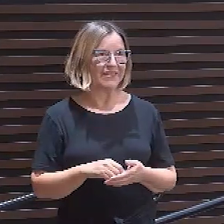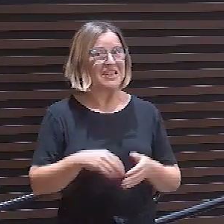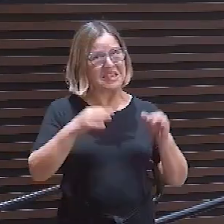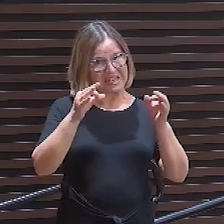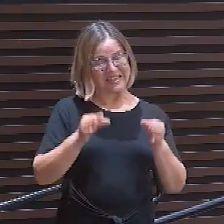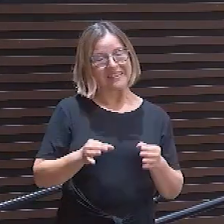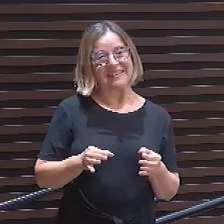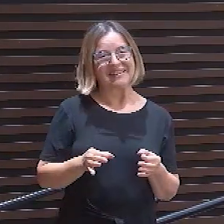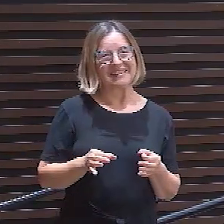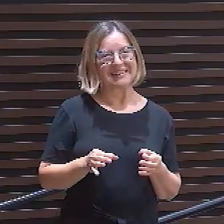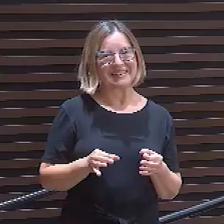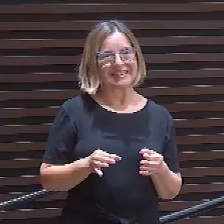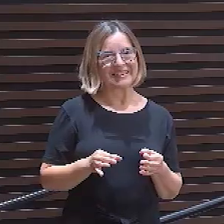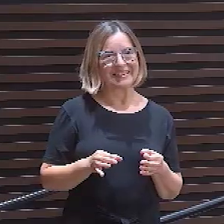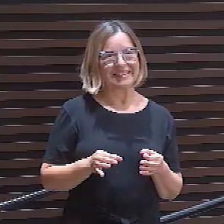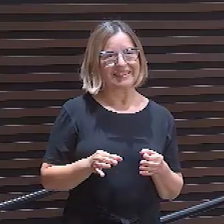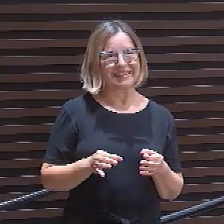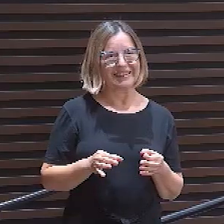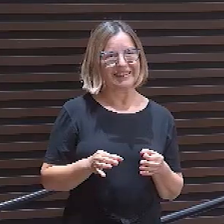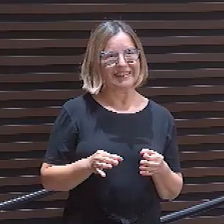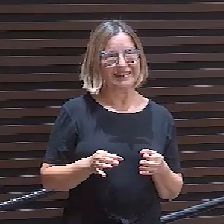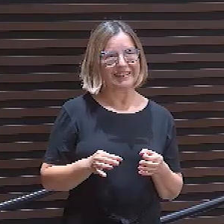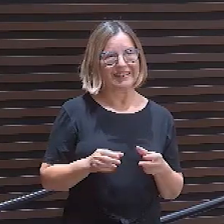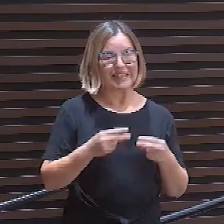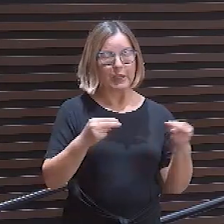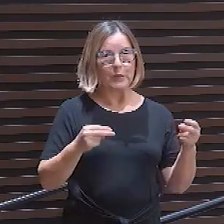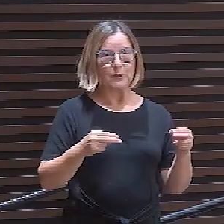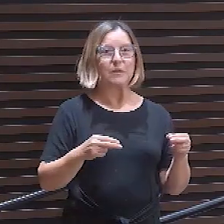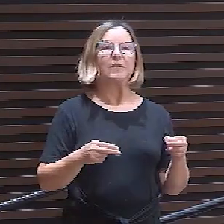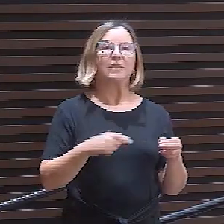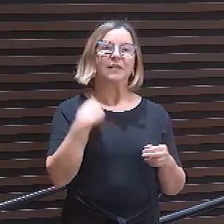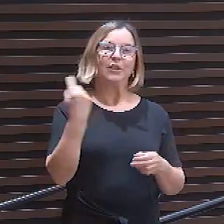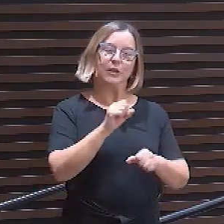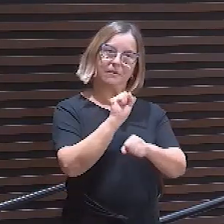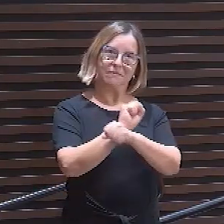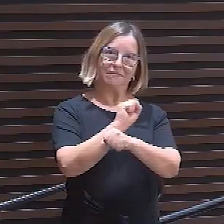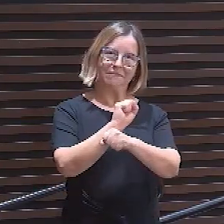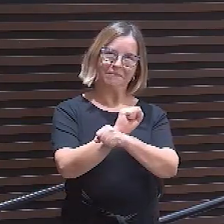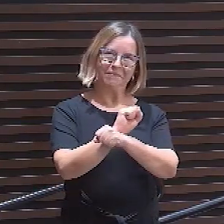certeza do que se espera.